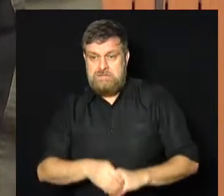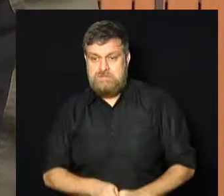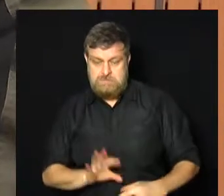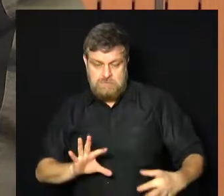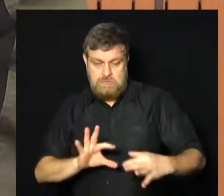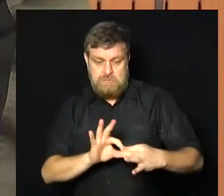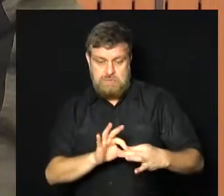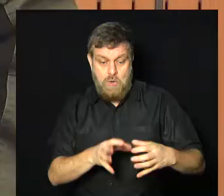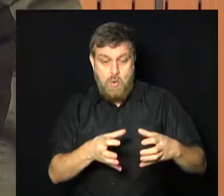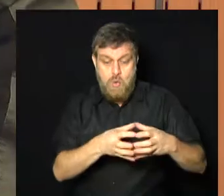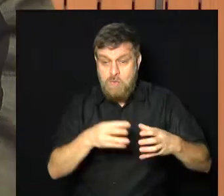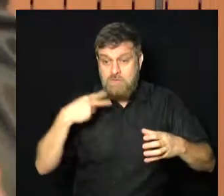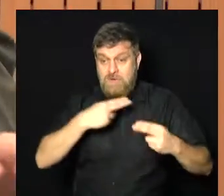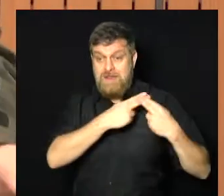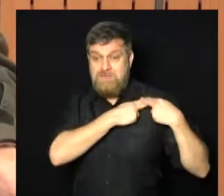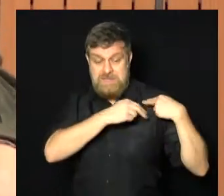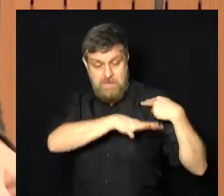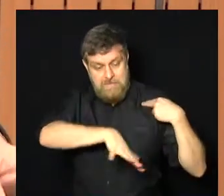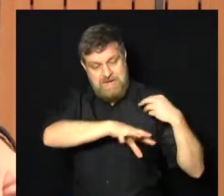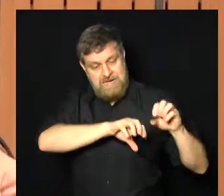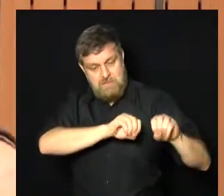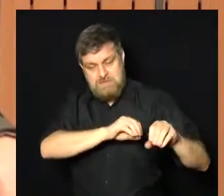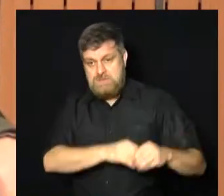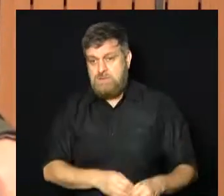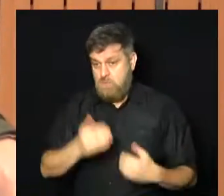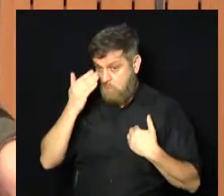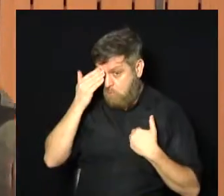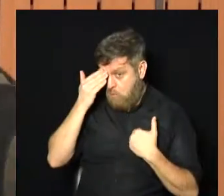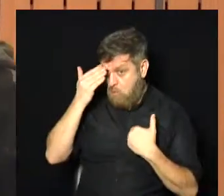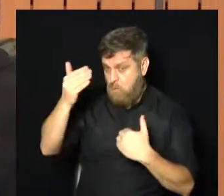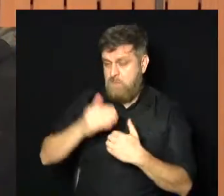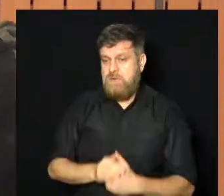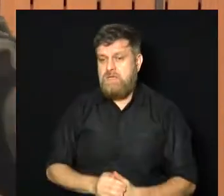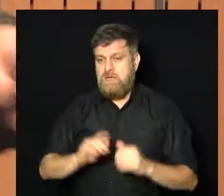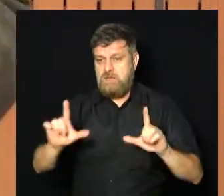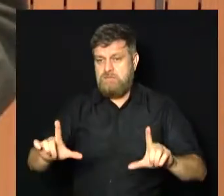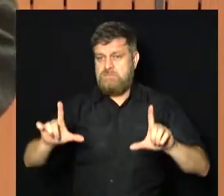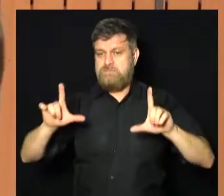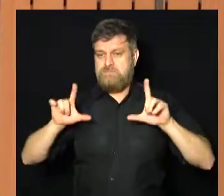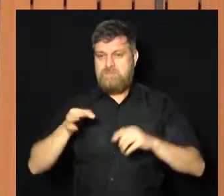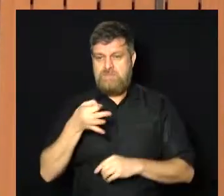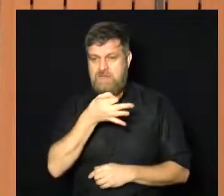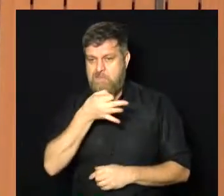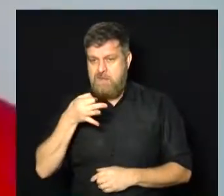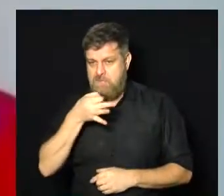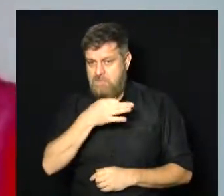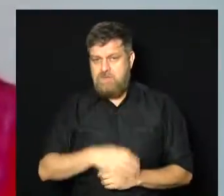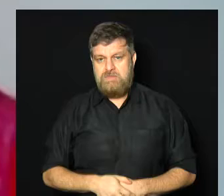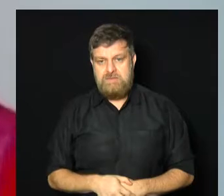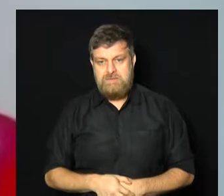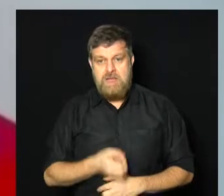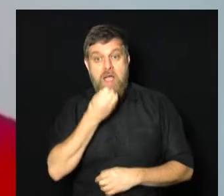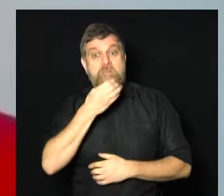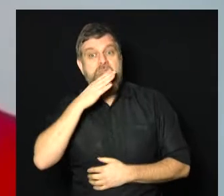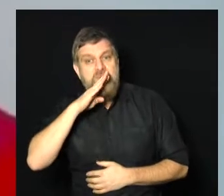Educação da Câmara de Campinas. Maria Emília, muito obrigado, a palavra é sua. Olá, boa